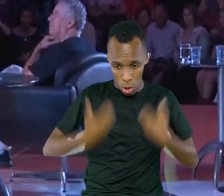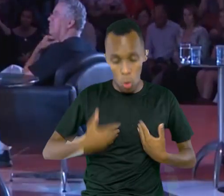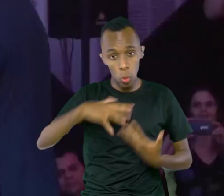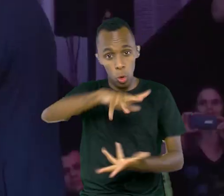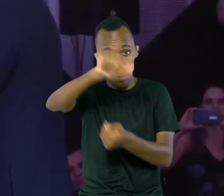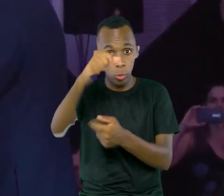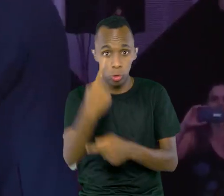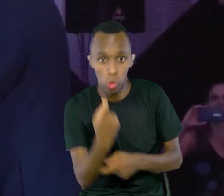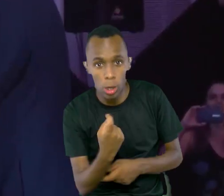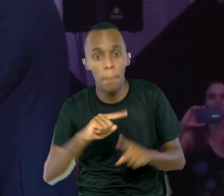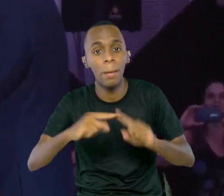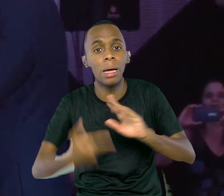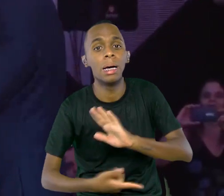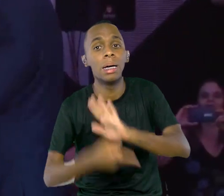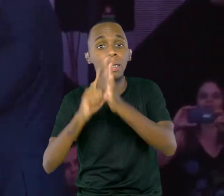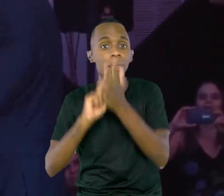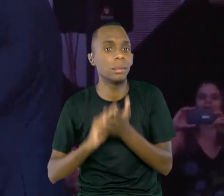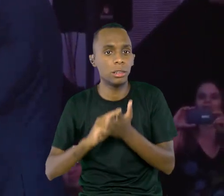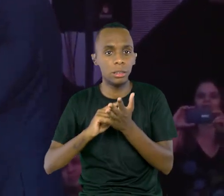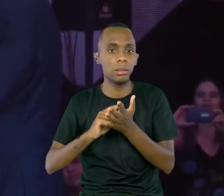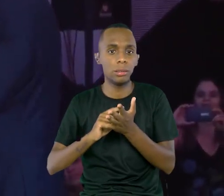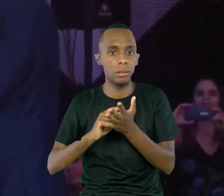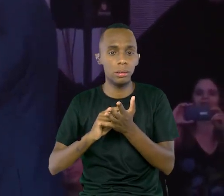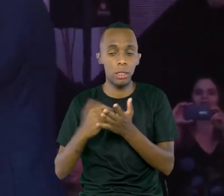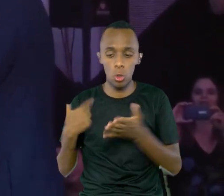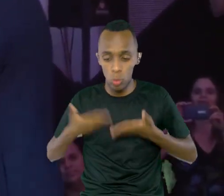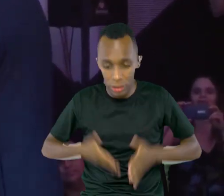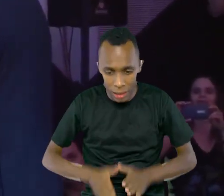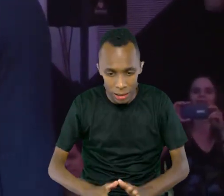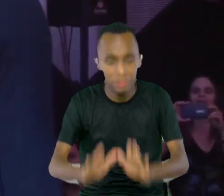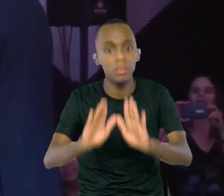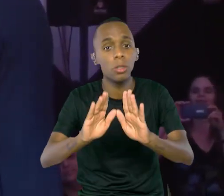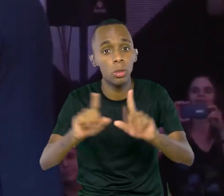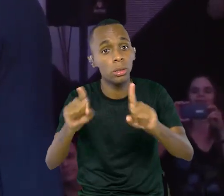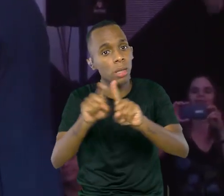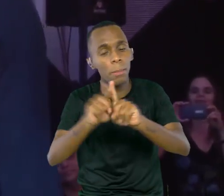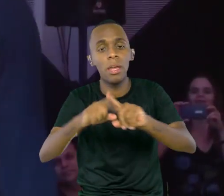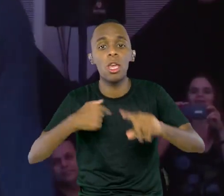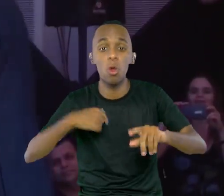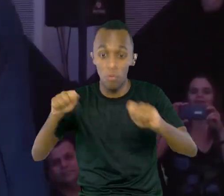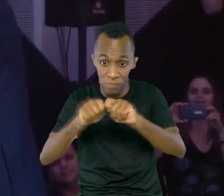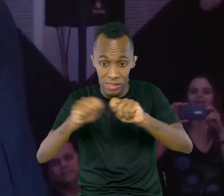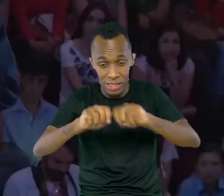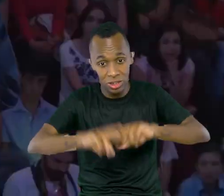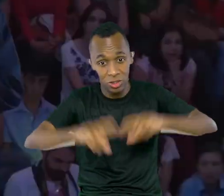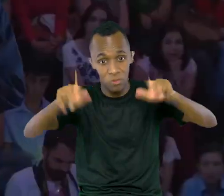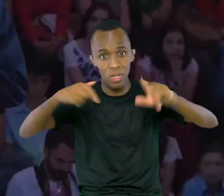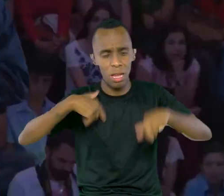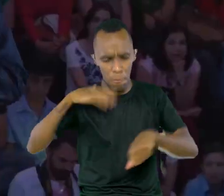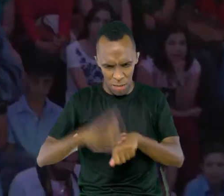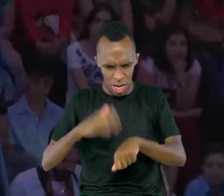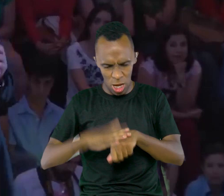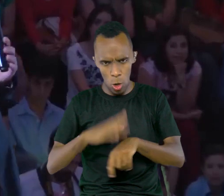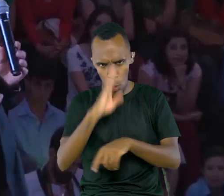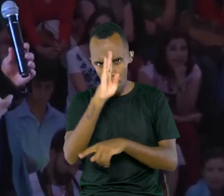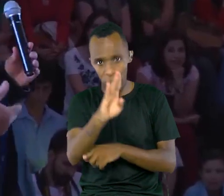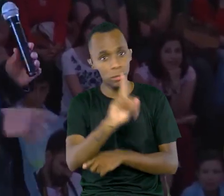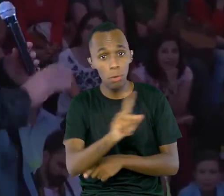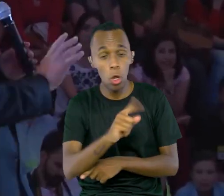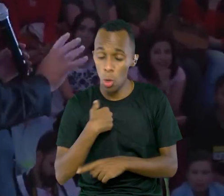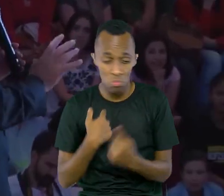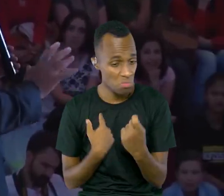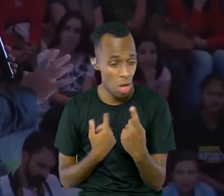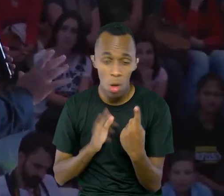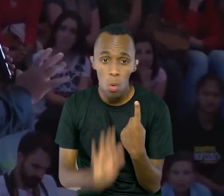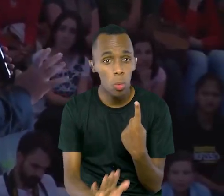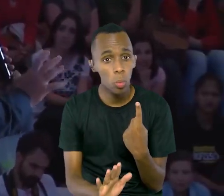sou único no universo. Antes de eu ser, o universo não era como é. Quando eu deixar de ser, ele não será assim. Mas eu não sou exclusivo,